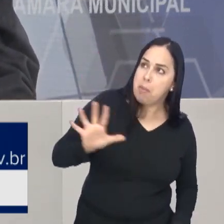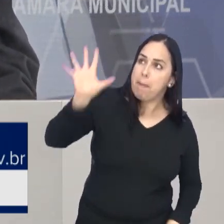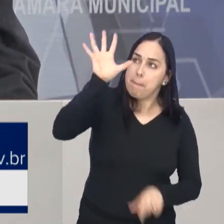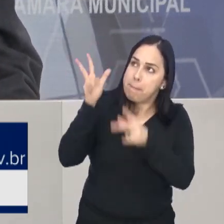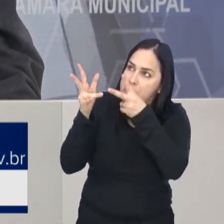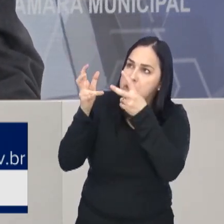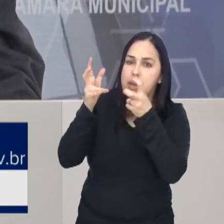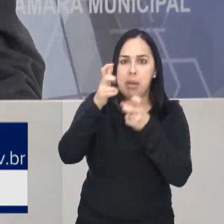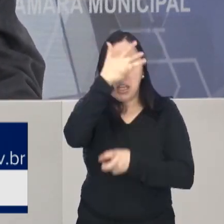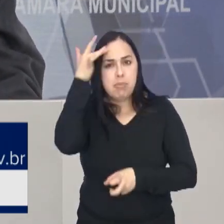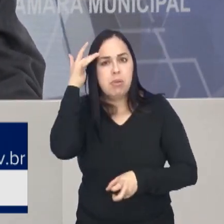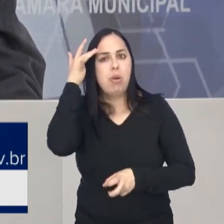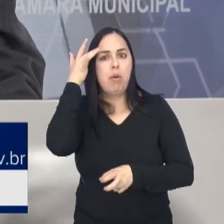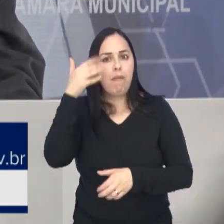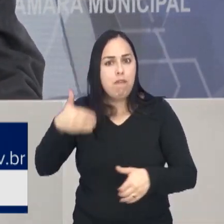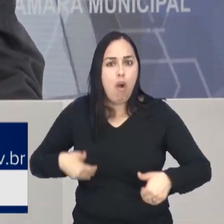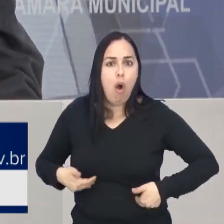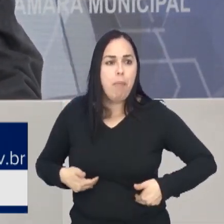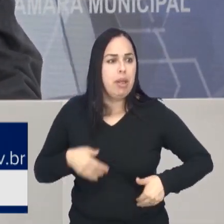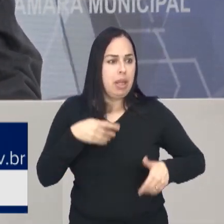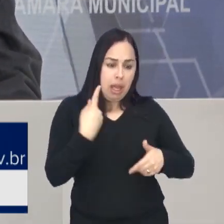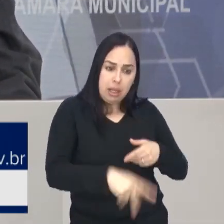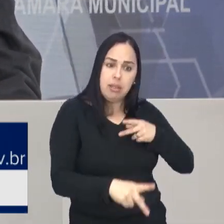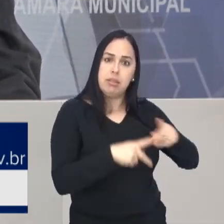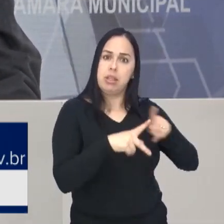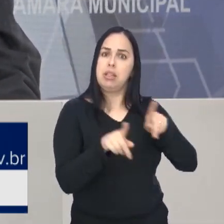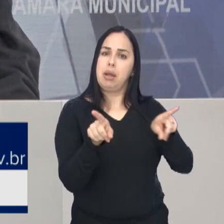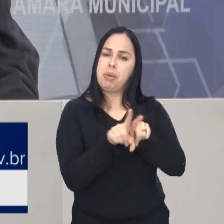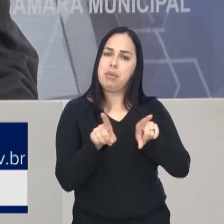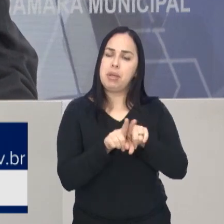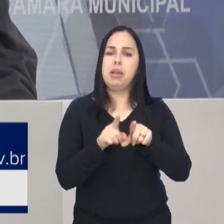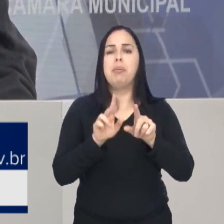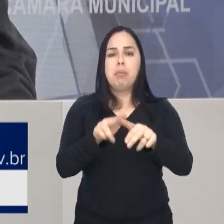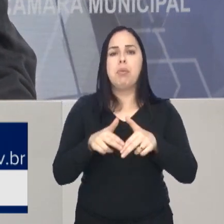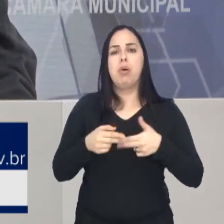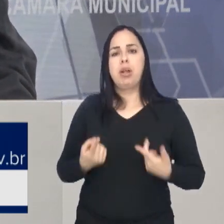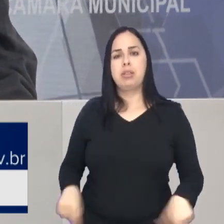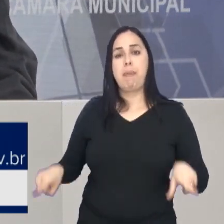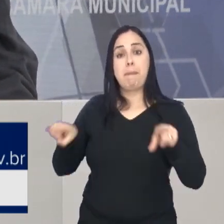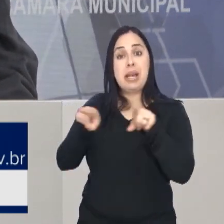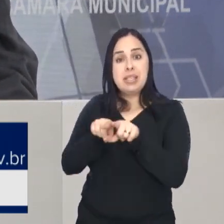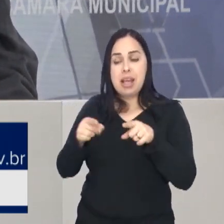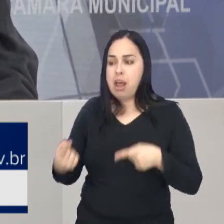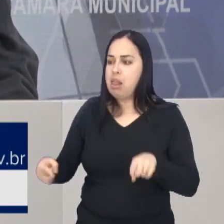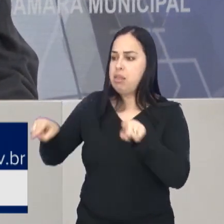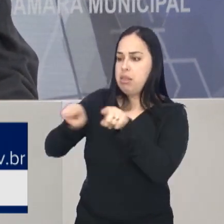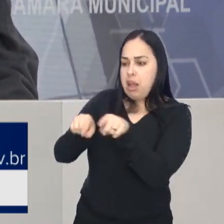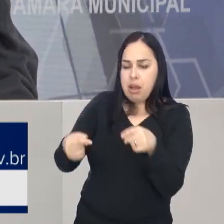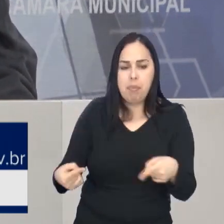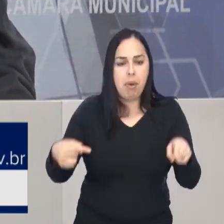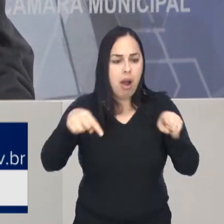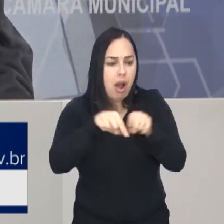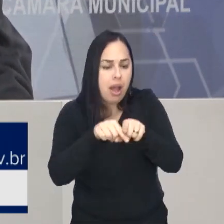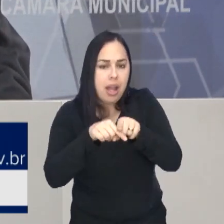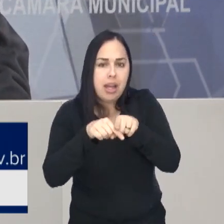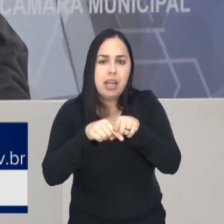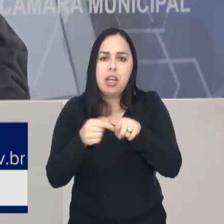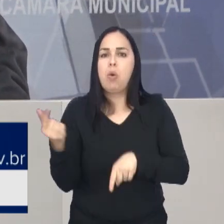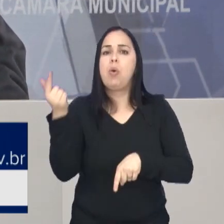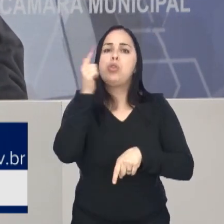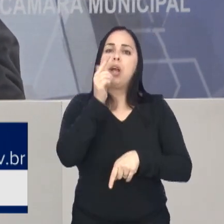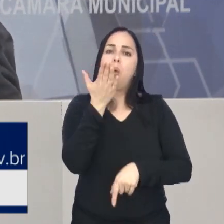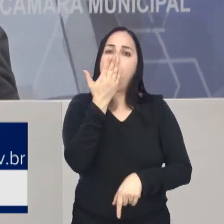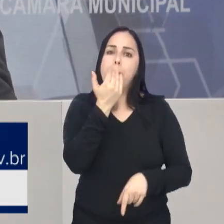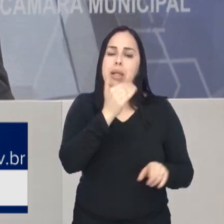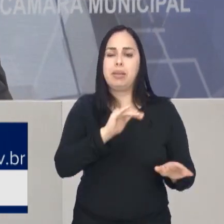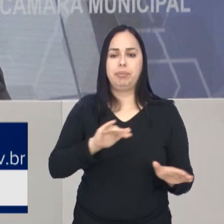Então, é um projeto para se fazer parcerias, para trazer condições de combater a fome na nossa cidade.